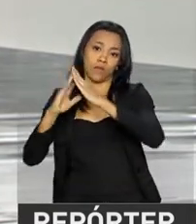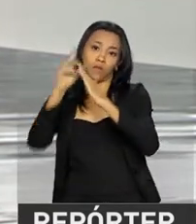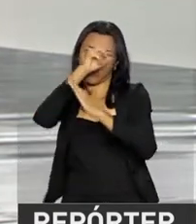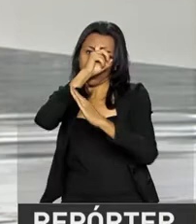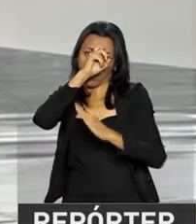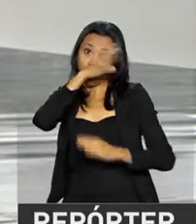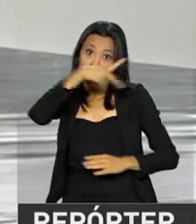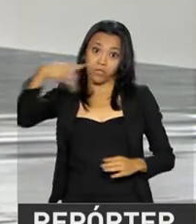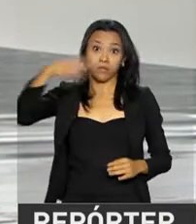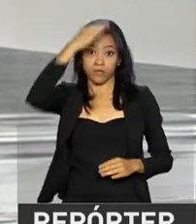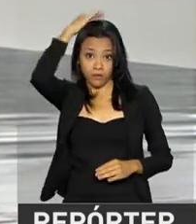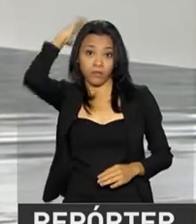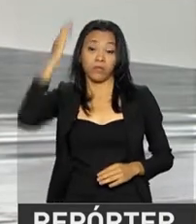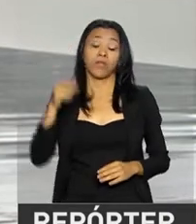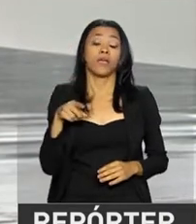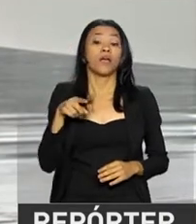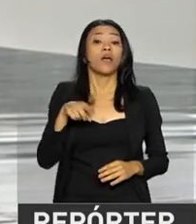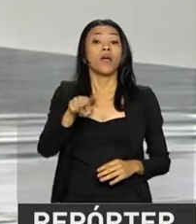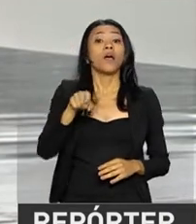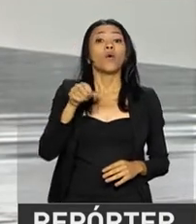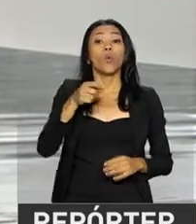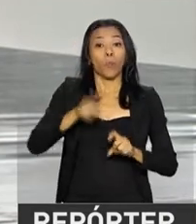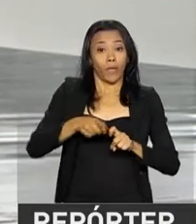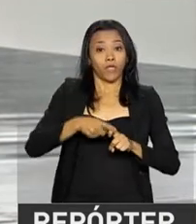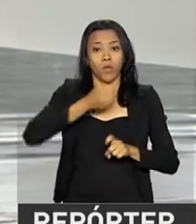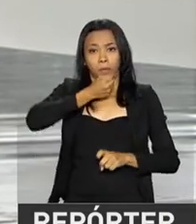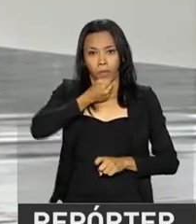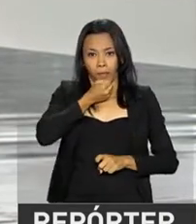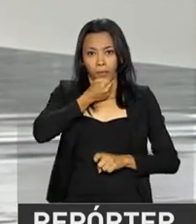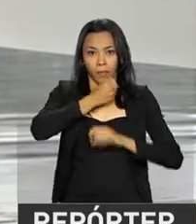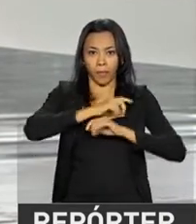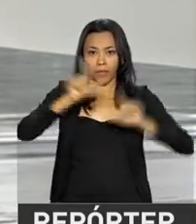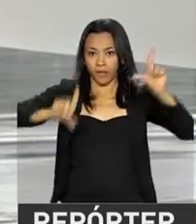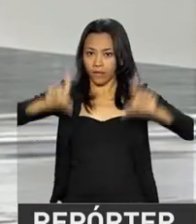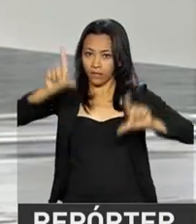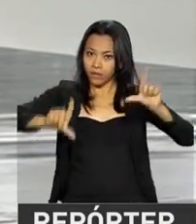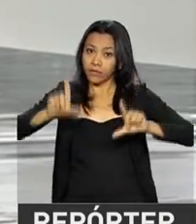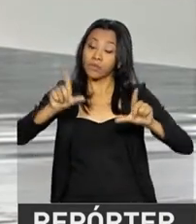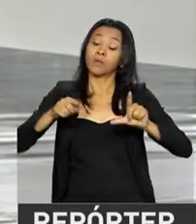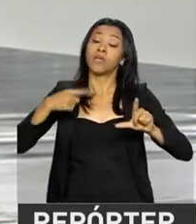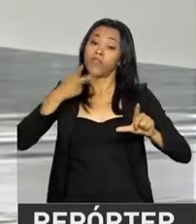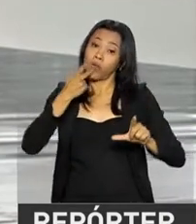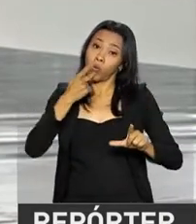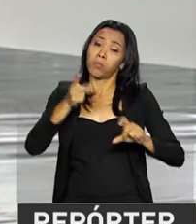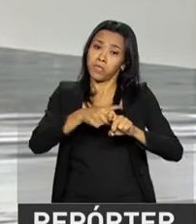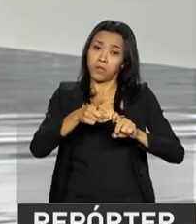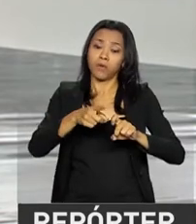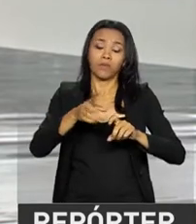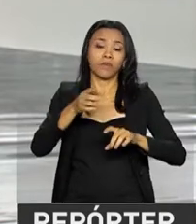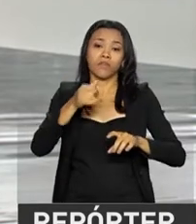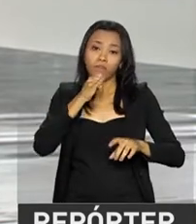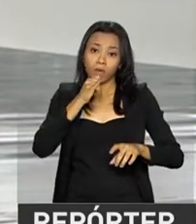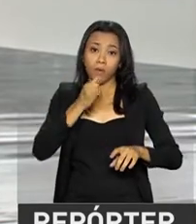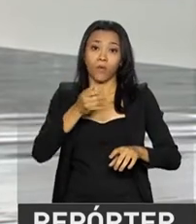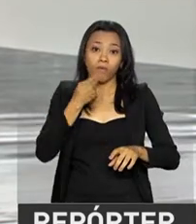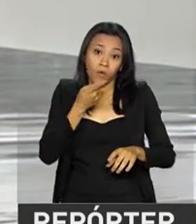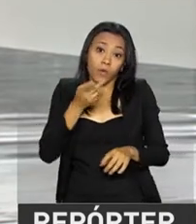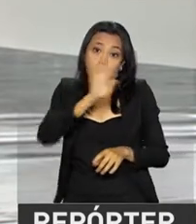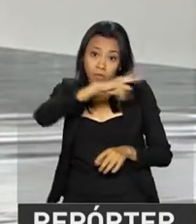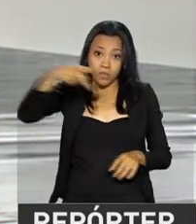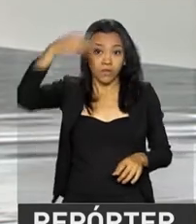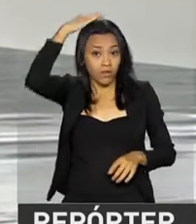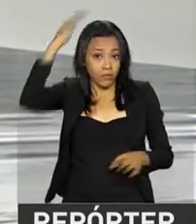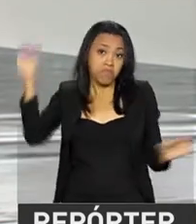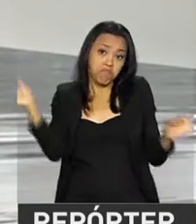roberto kalil filho concedeu uma entrevista coletiva e disse que michel temer está pronto para retornar às atividades ainda